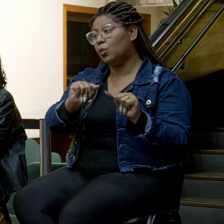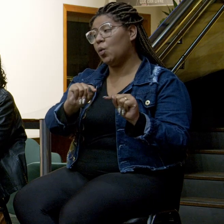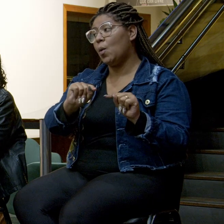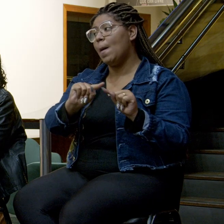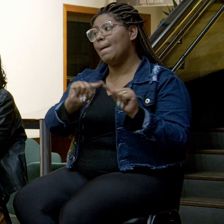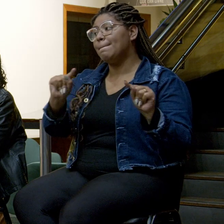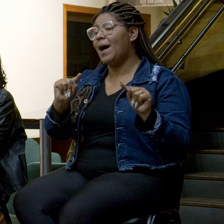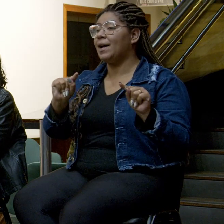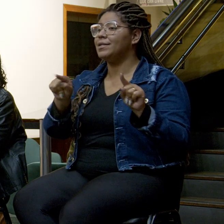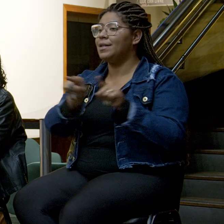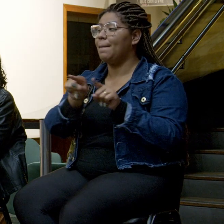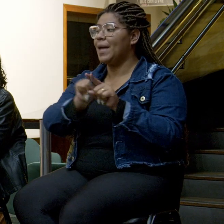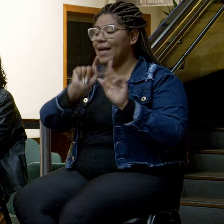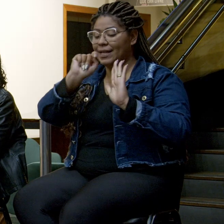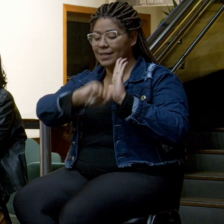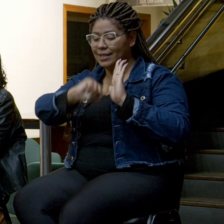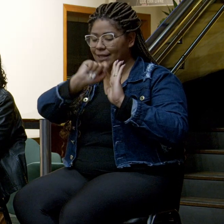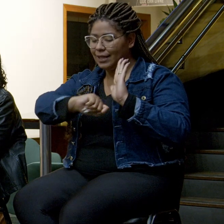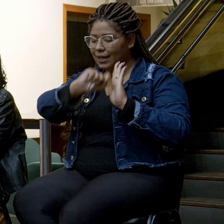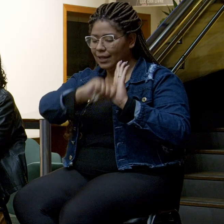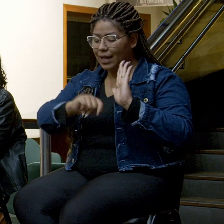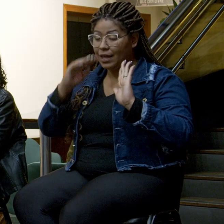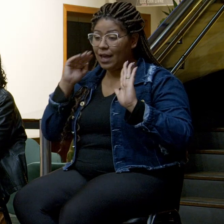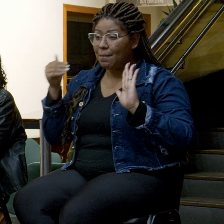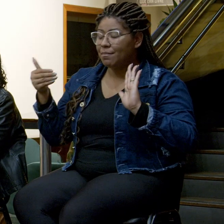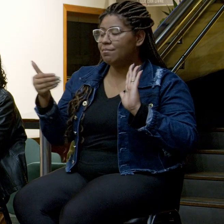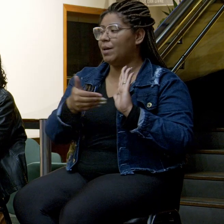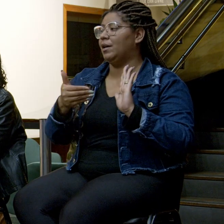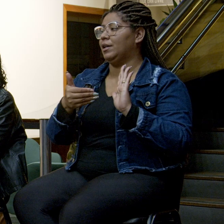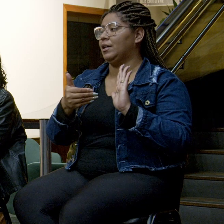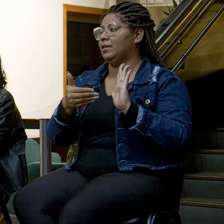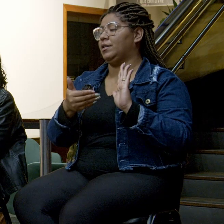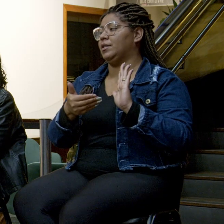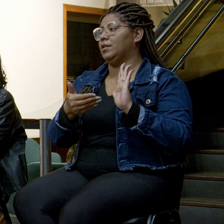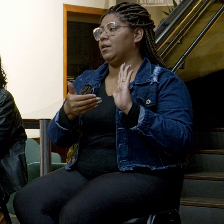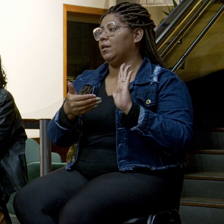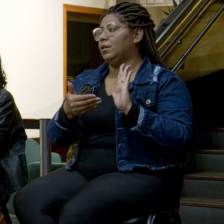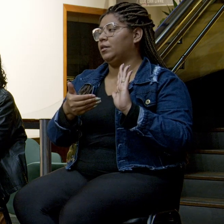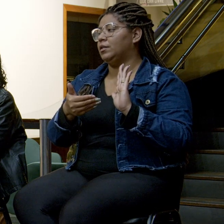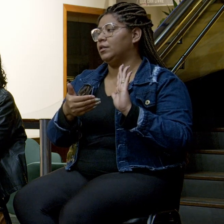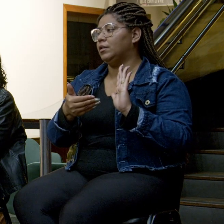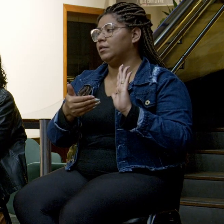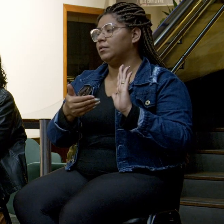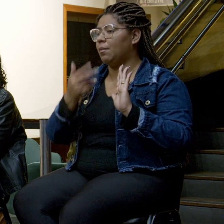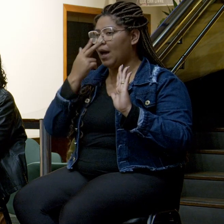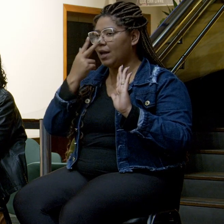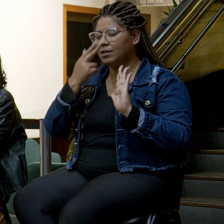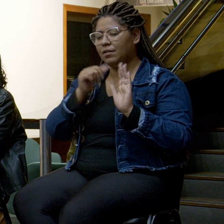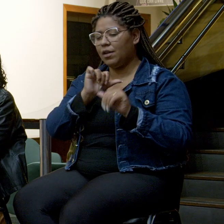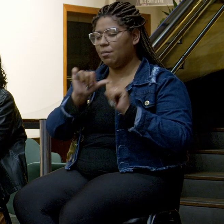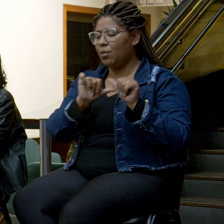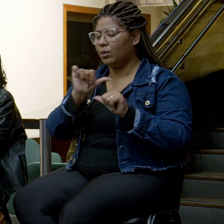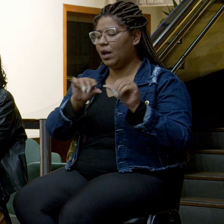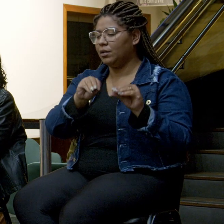a própria escrita dela, que é ainda mais, digamos, direta, porque nos trabalhos as coisas vêm mais codificadas, às vezes. Você precisa